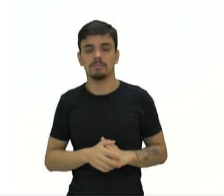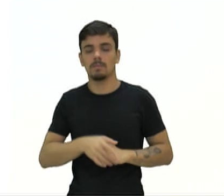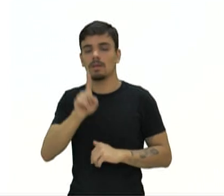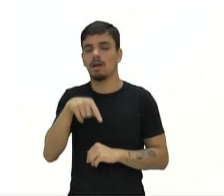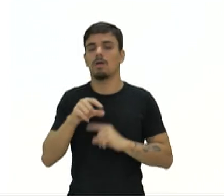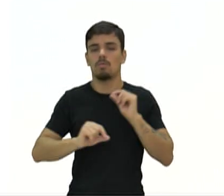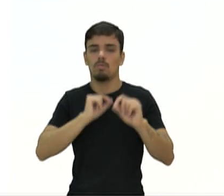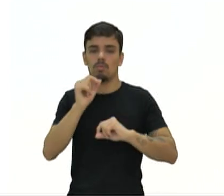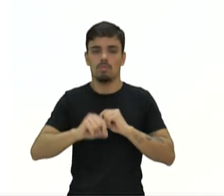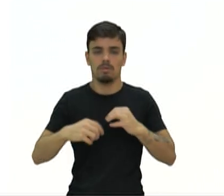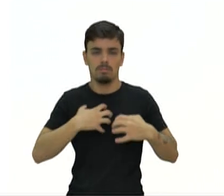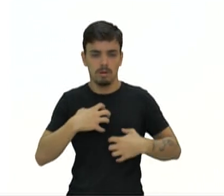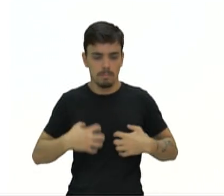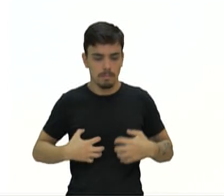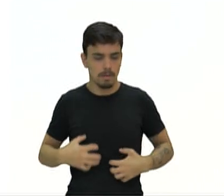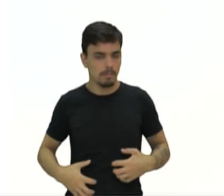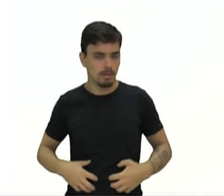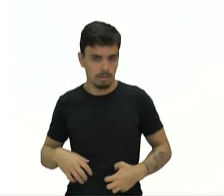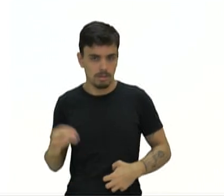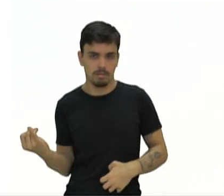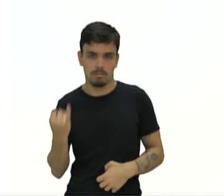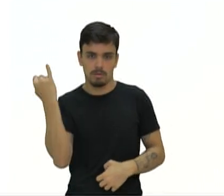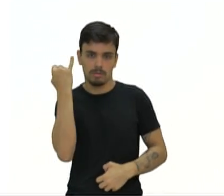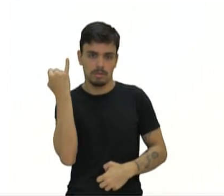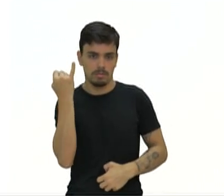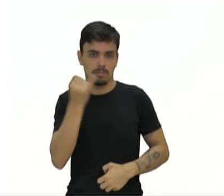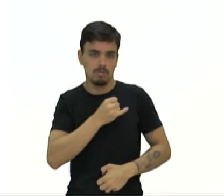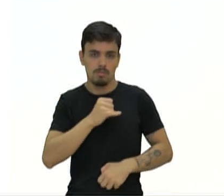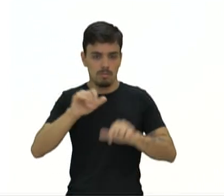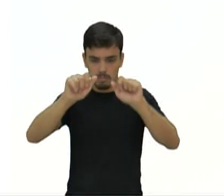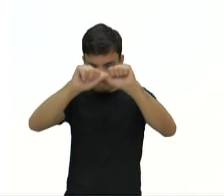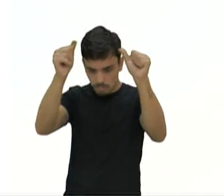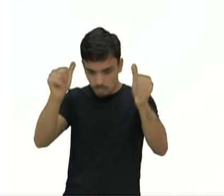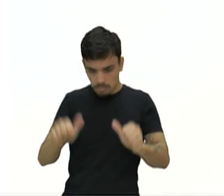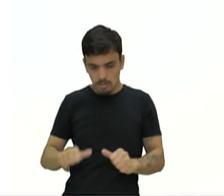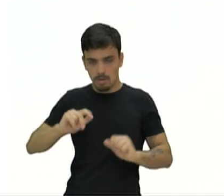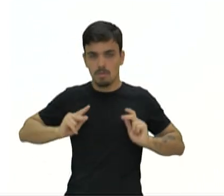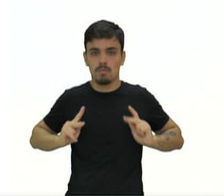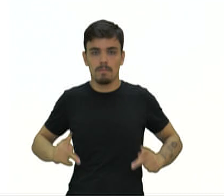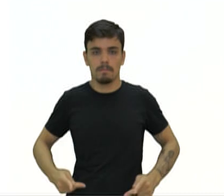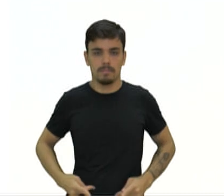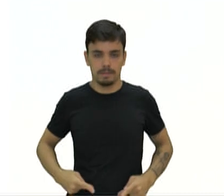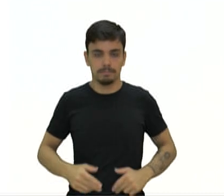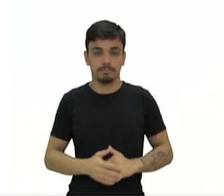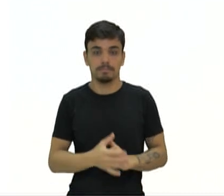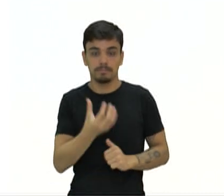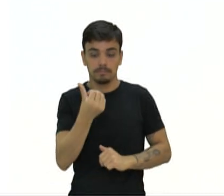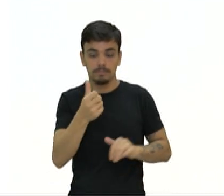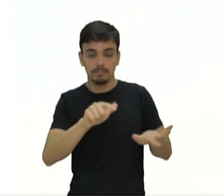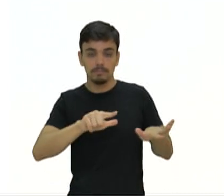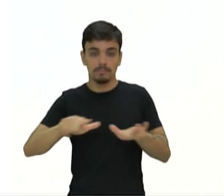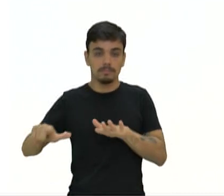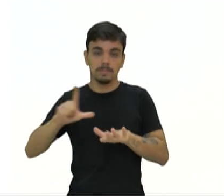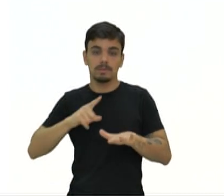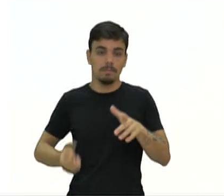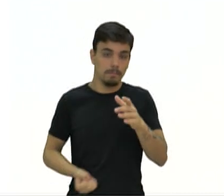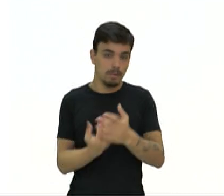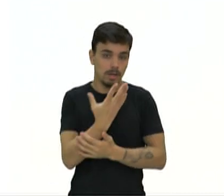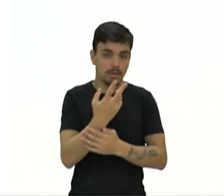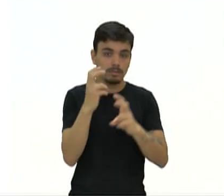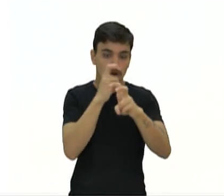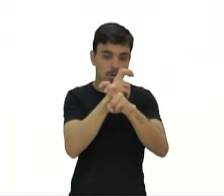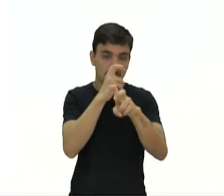são órgãos importantes para adquirir a forma humana, né? Já na sexta semana começa a se formar ossos e os músculos, tá?